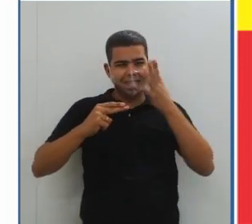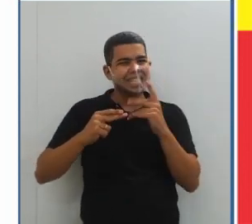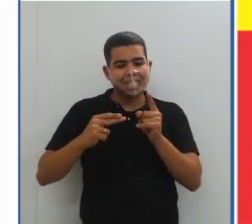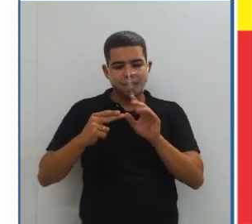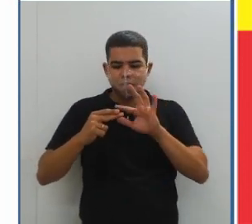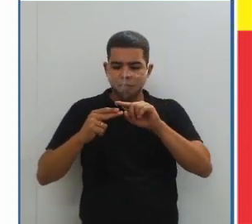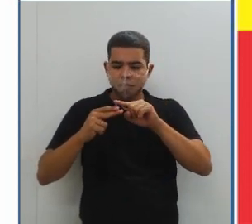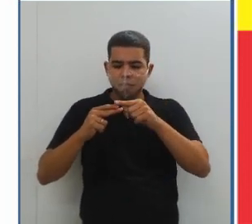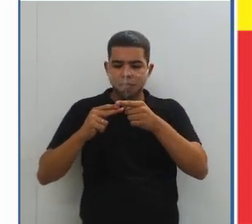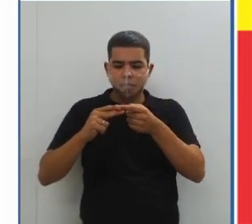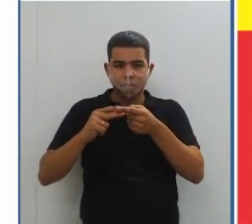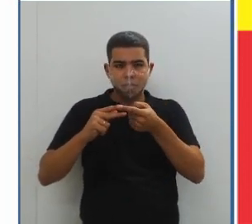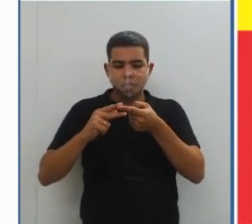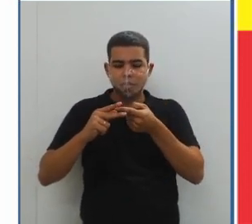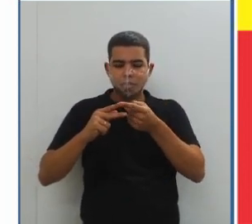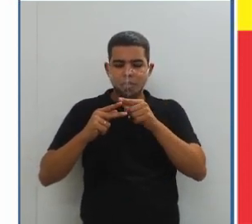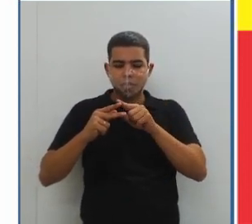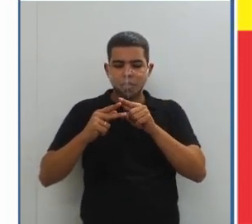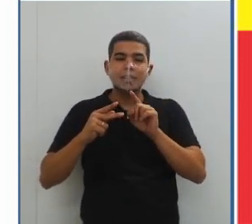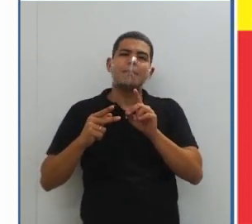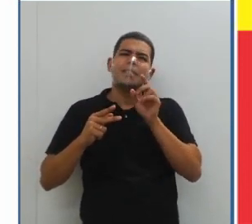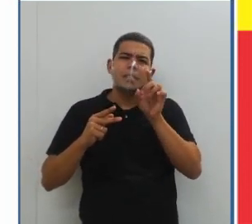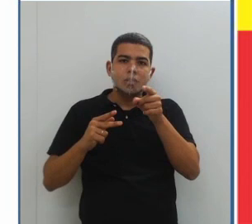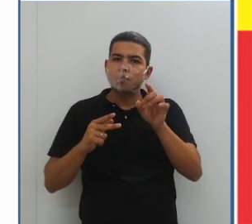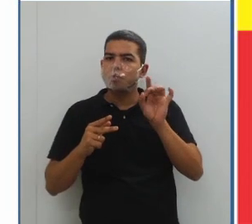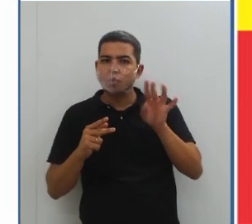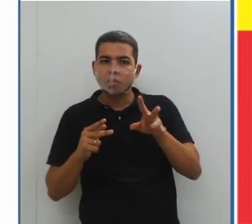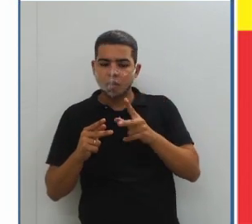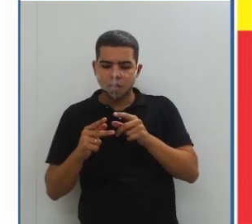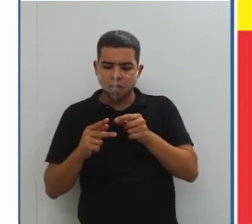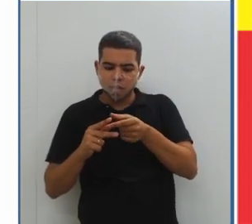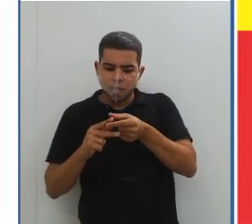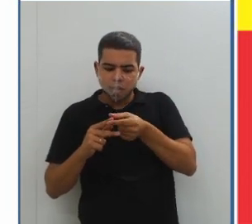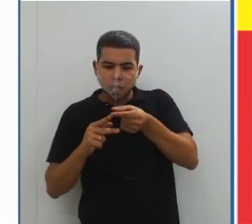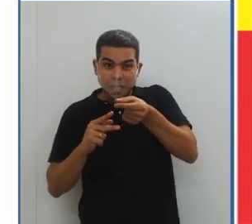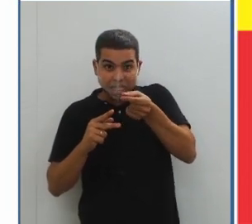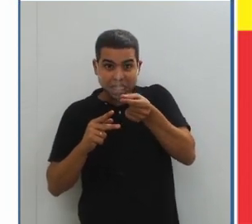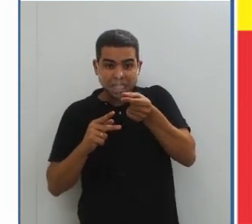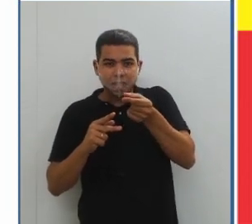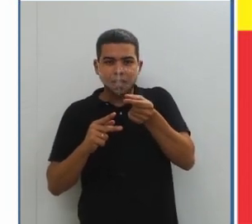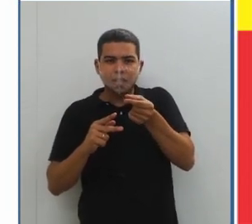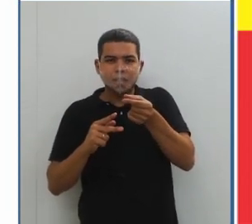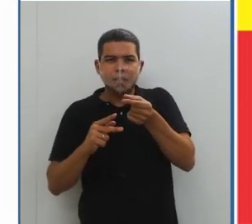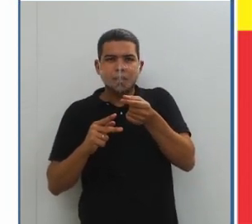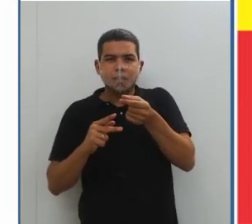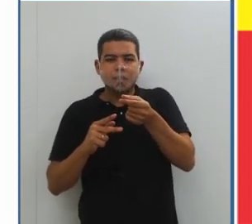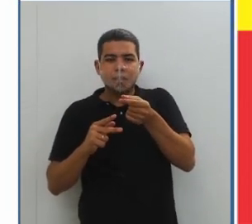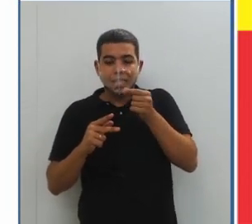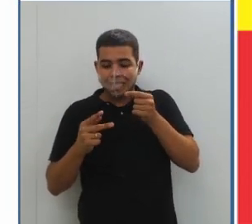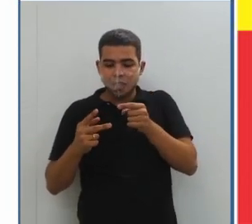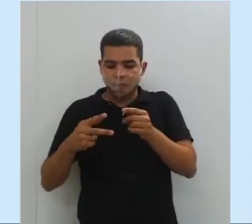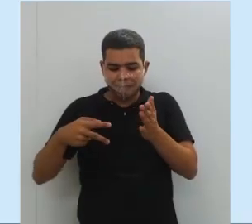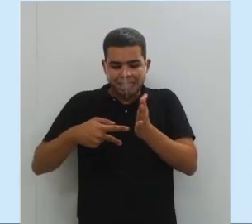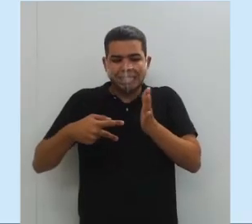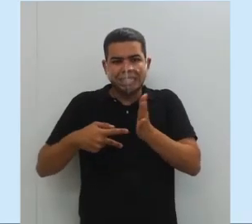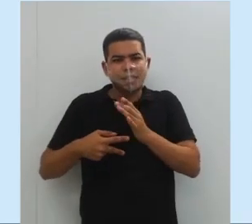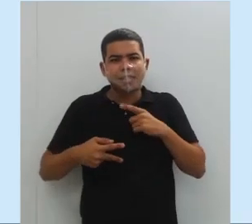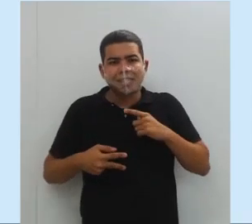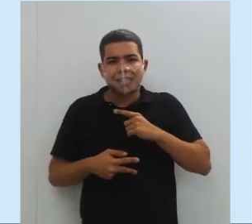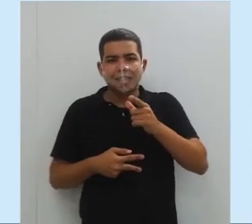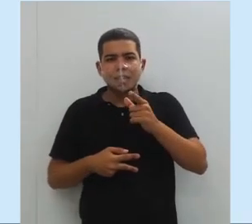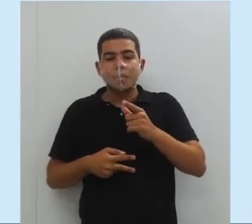tesoura sem ponta. Professora, eu só tenho tesoura com ponta, então pede para sua mãe, sua tia, algum adulto